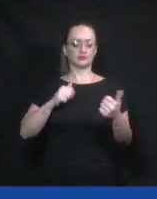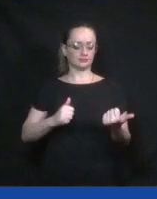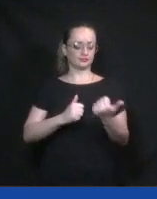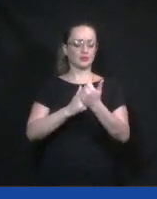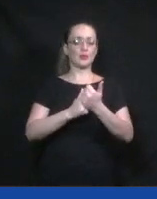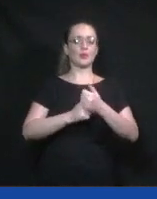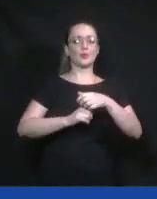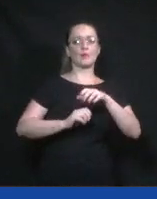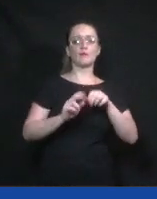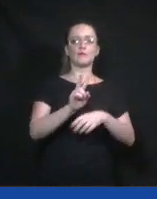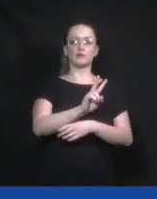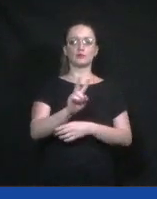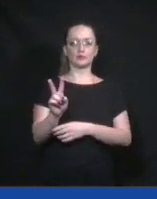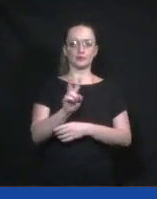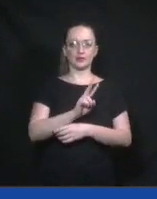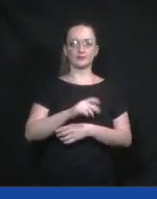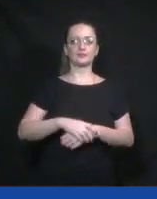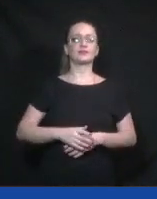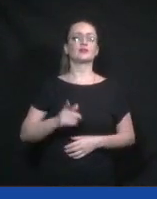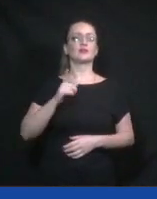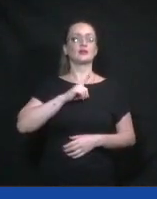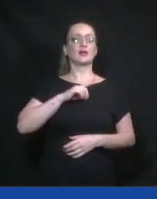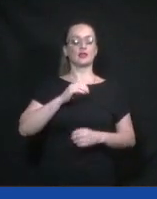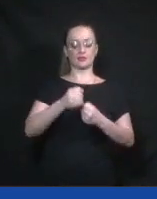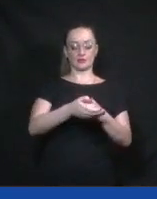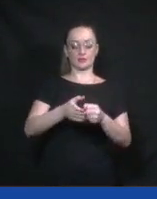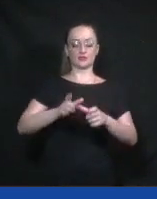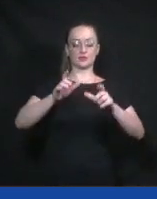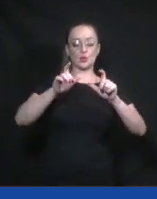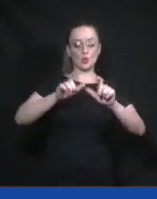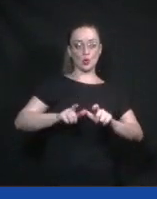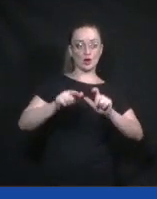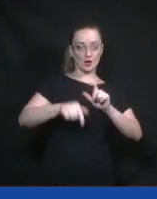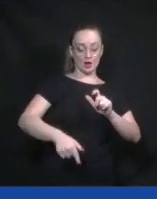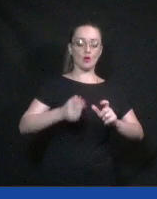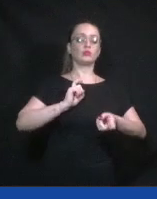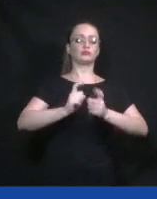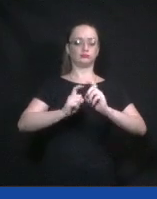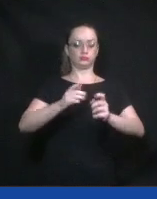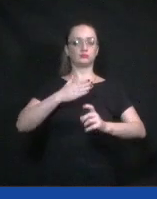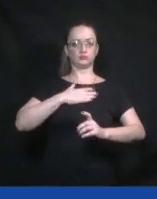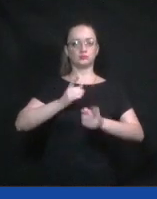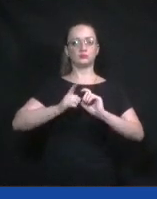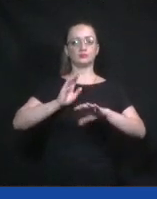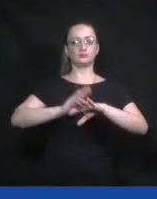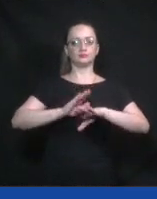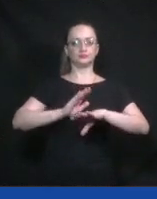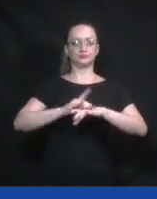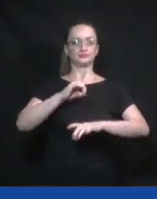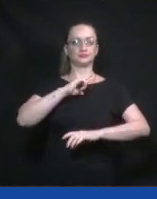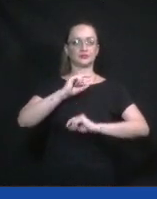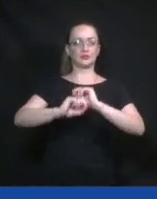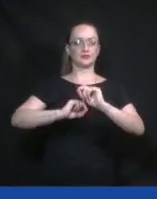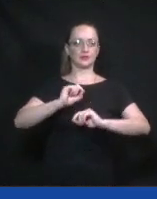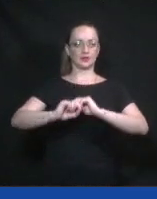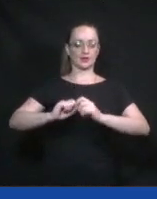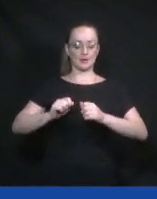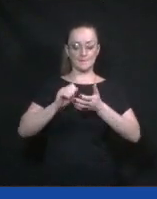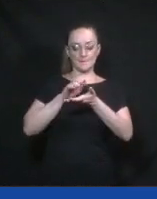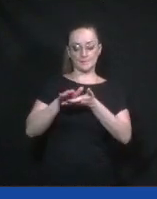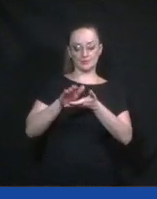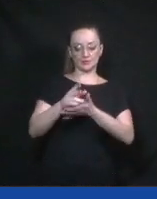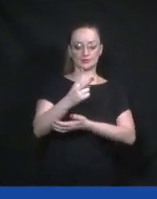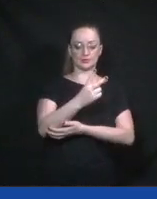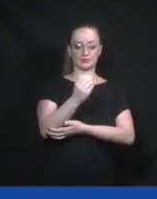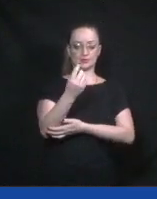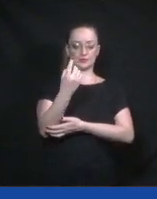Votorantim sobre o índice democracia local e colocar o entrevistado é e teve a sua publicação no